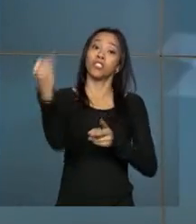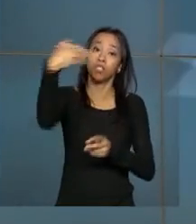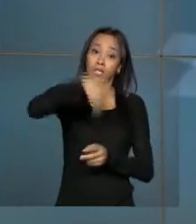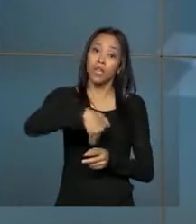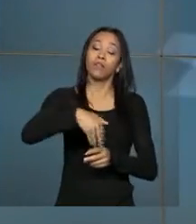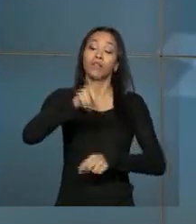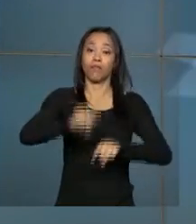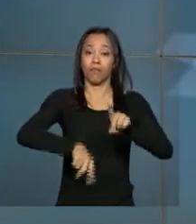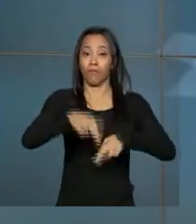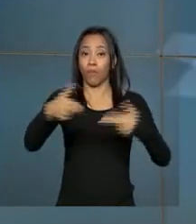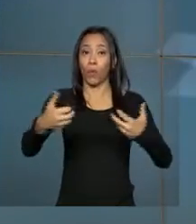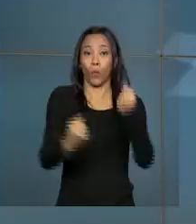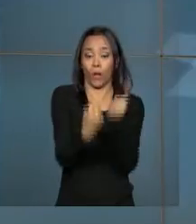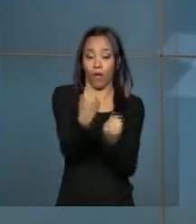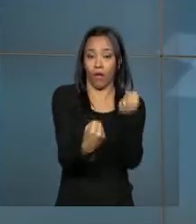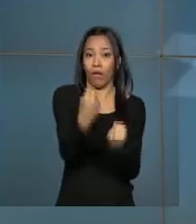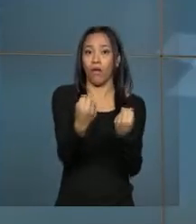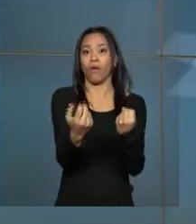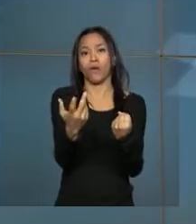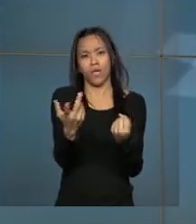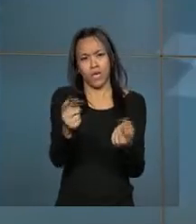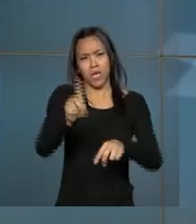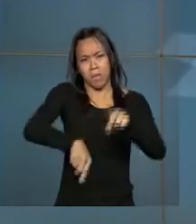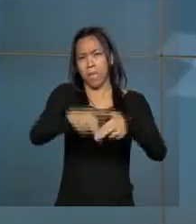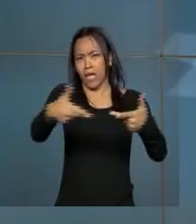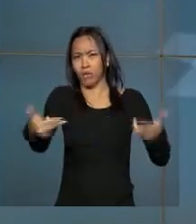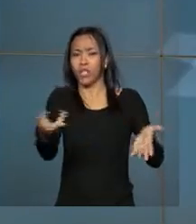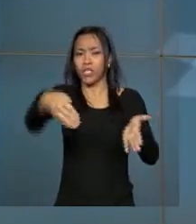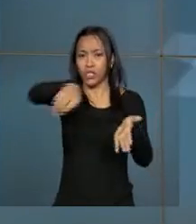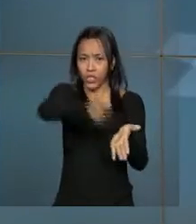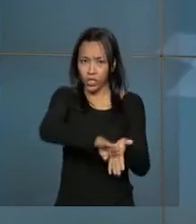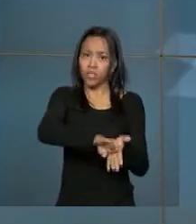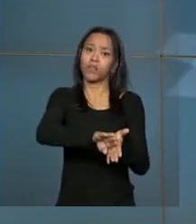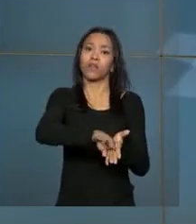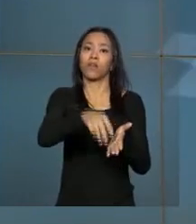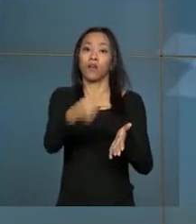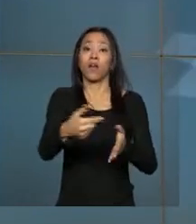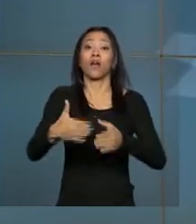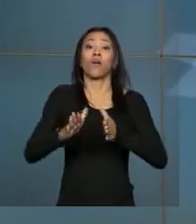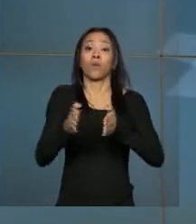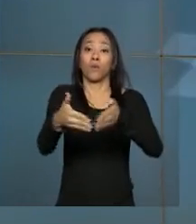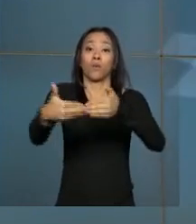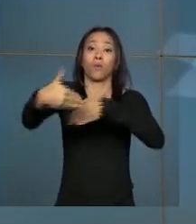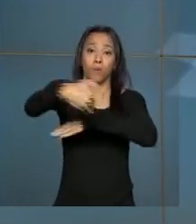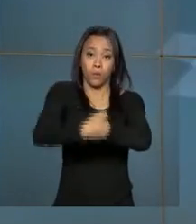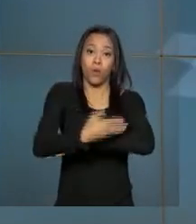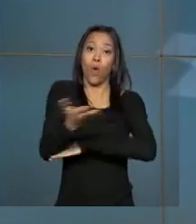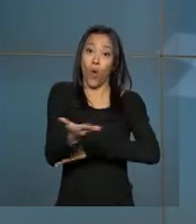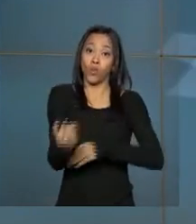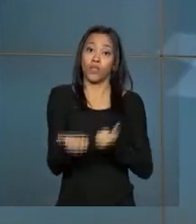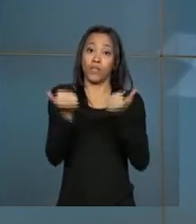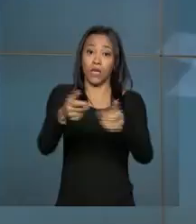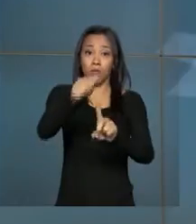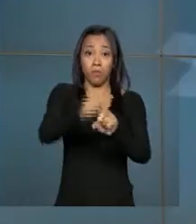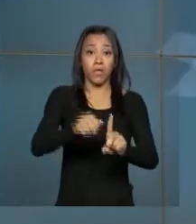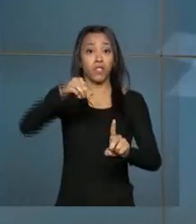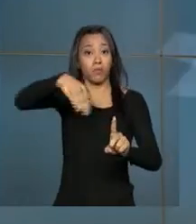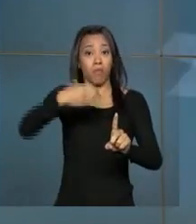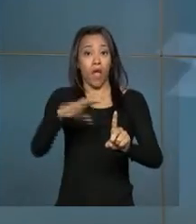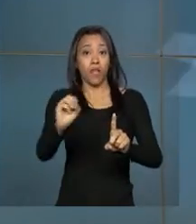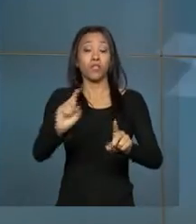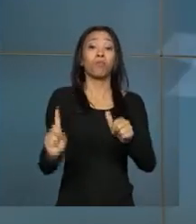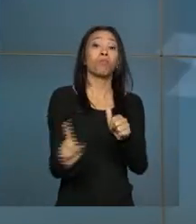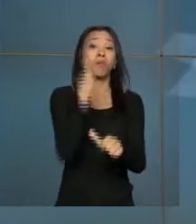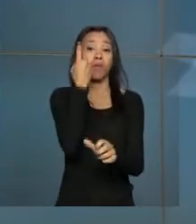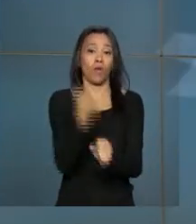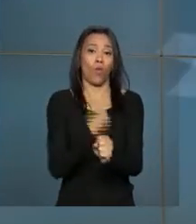melhorar o fluxo das mercadorias que chegam e saem do complexo portuário, foi entregue em março deste ano a primeira parte das obras de expansão